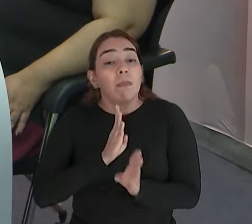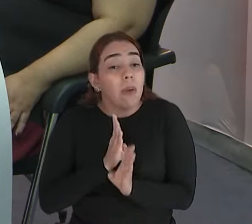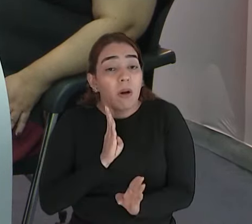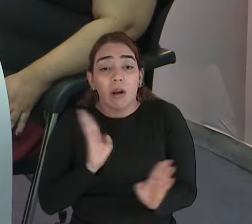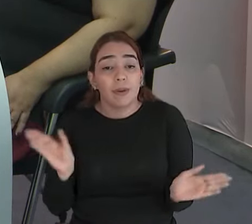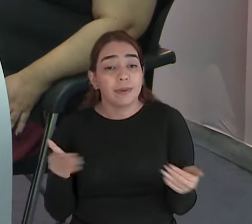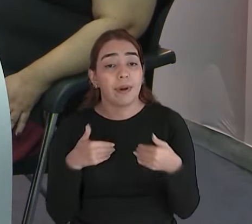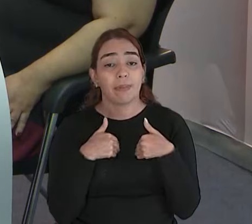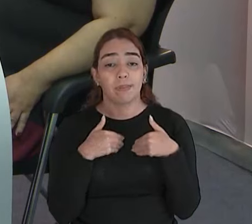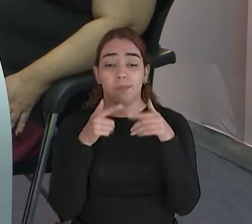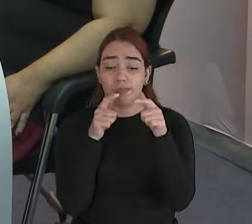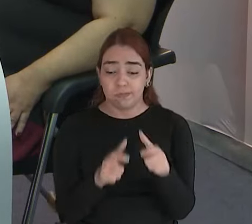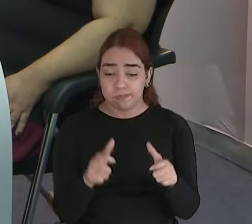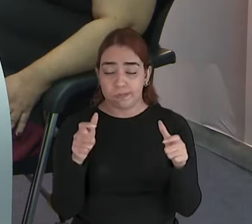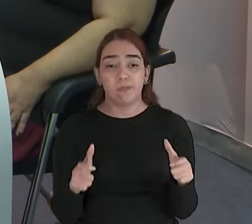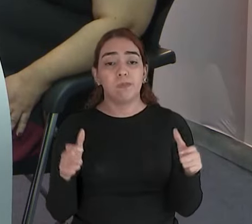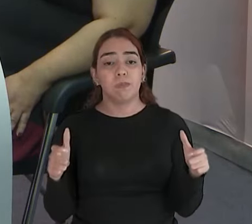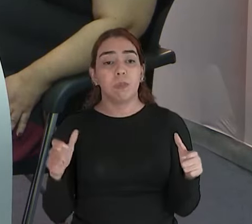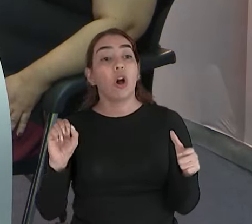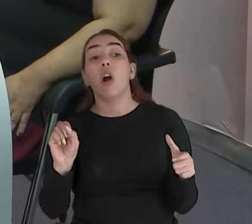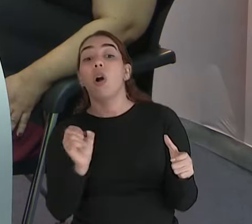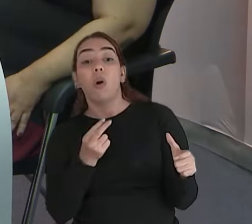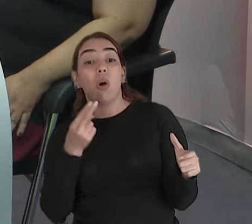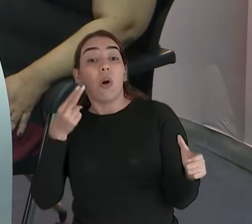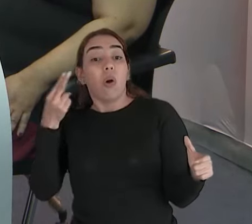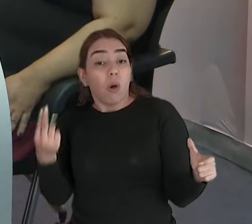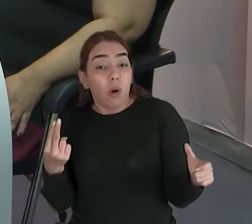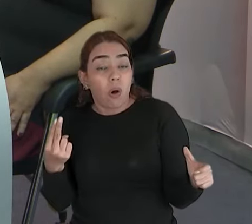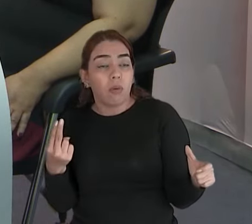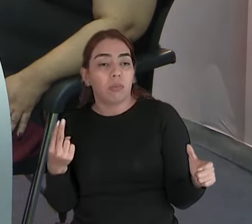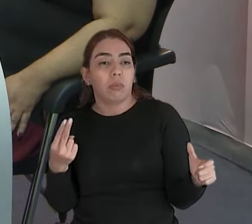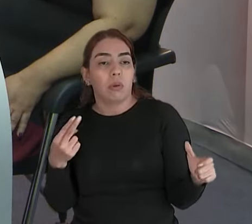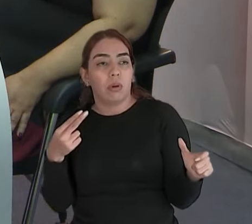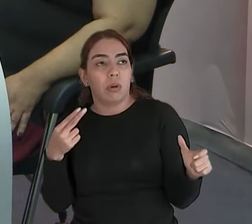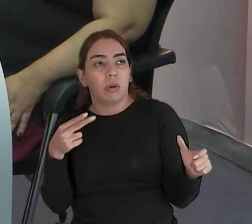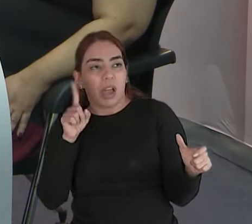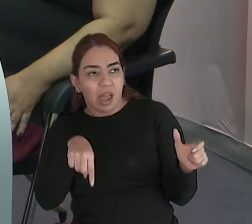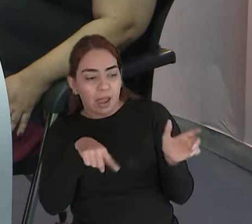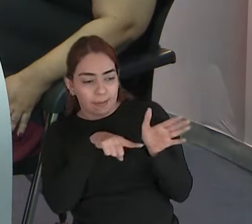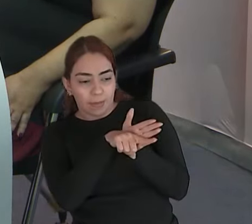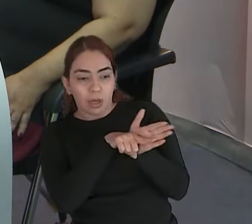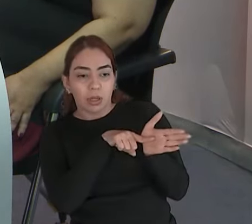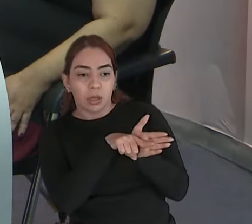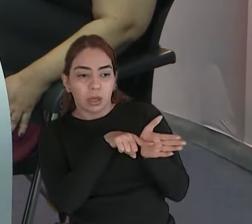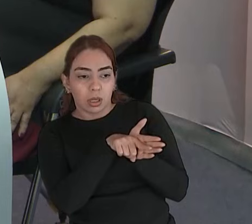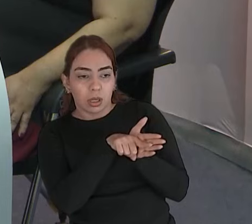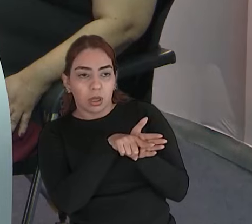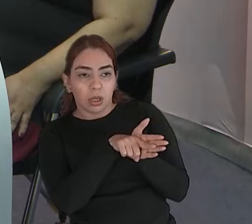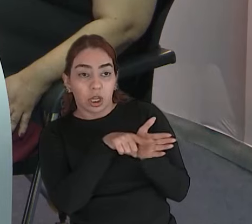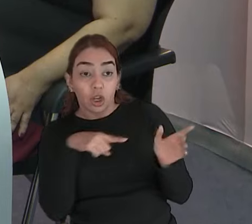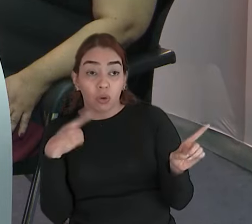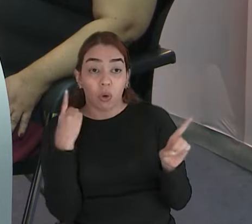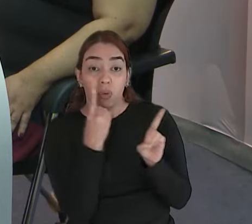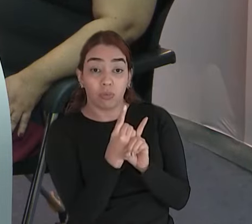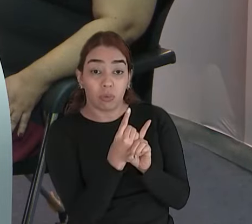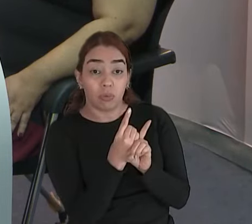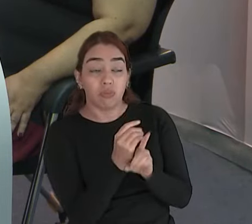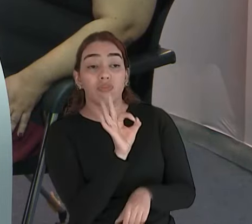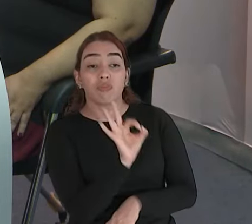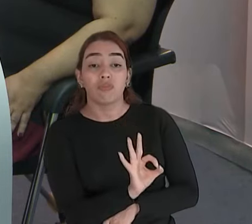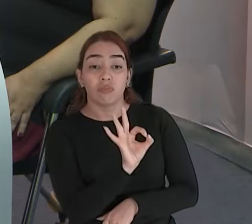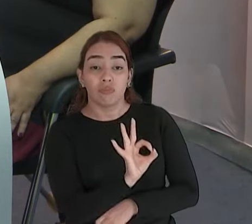de casos ou, e colocando melhor, não tem aumentado, na verdade, né? O diagnóstico talvez esteja mais